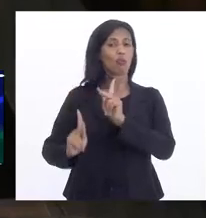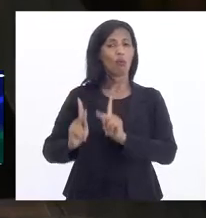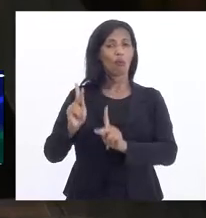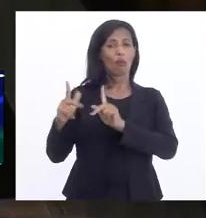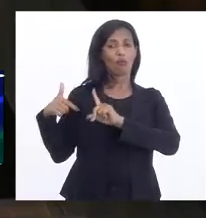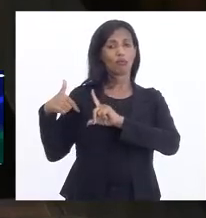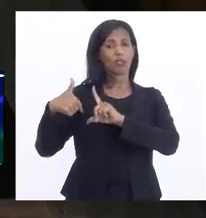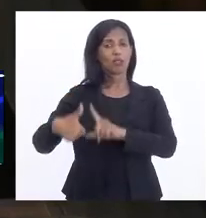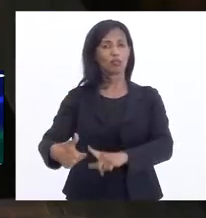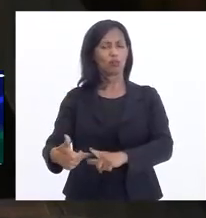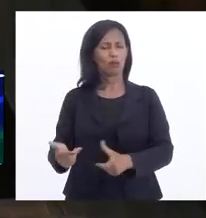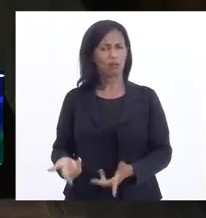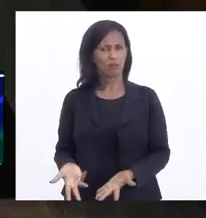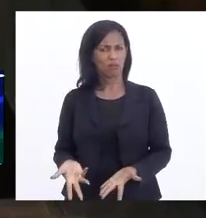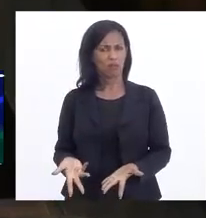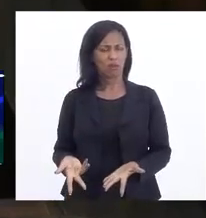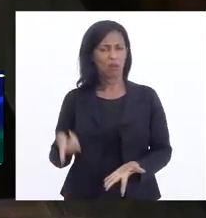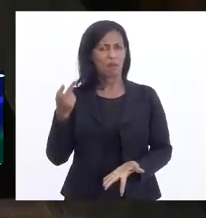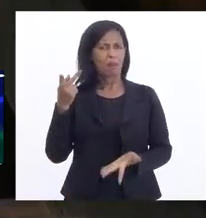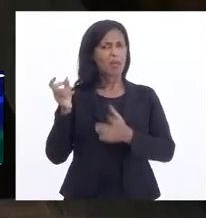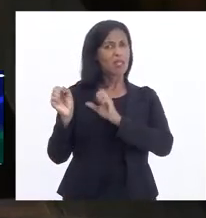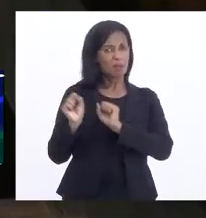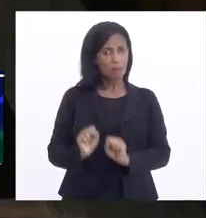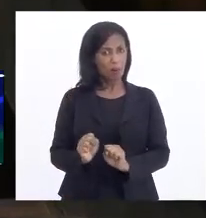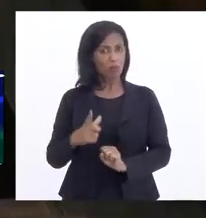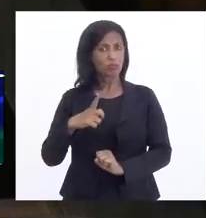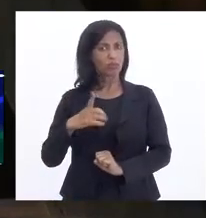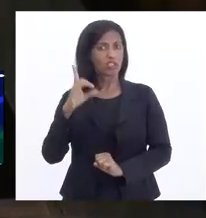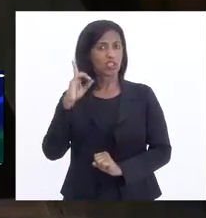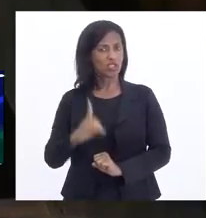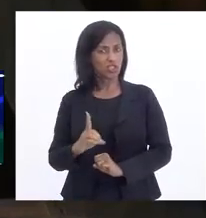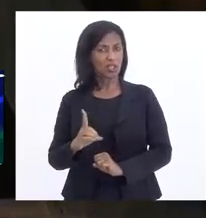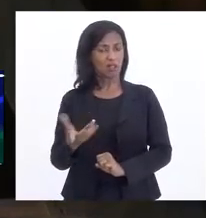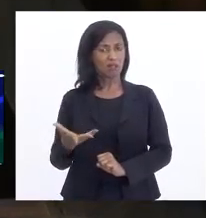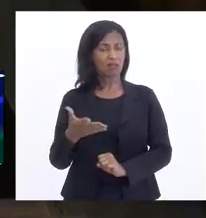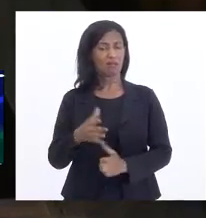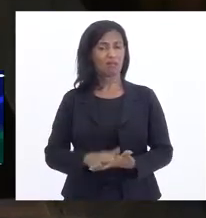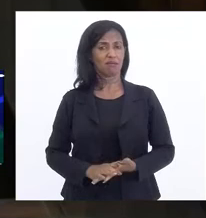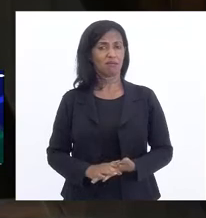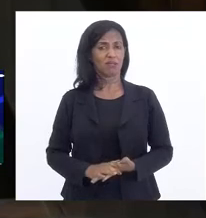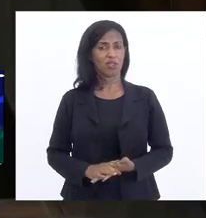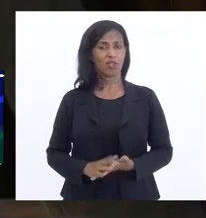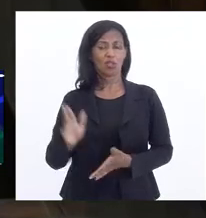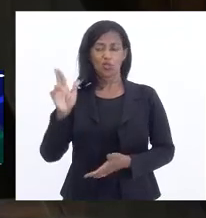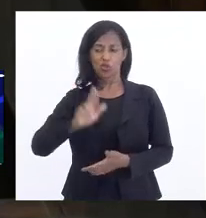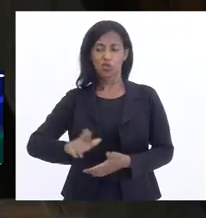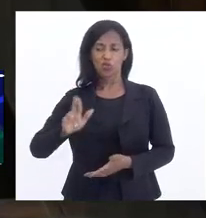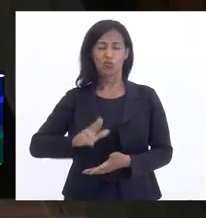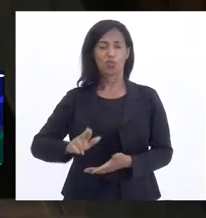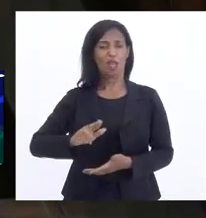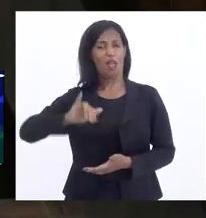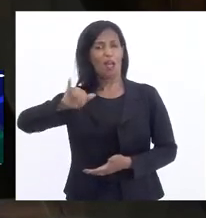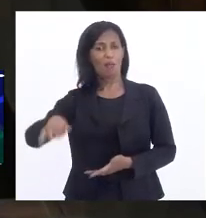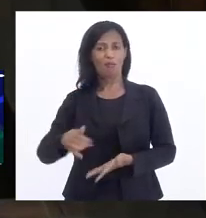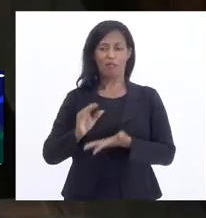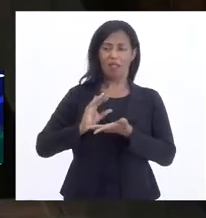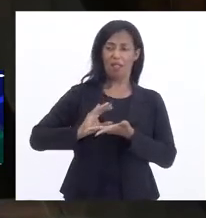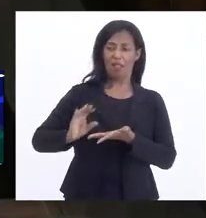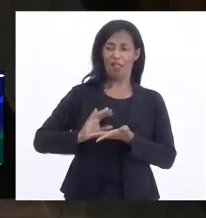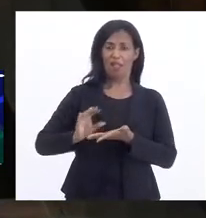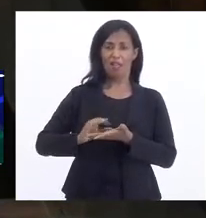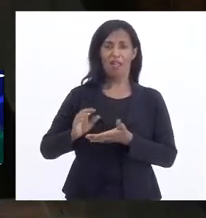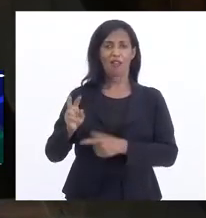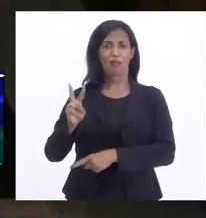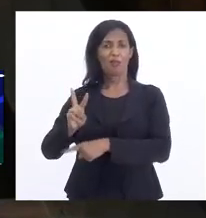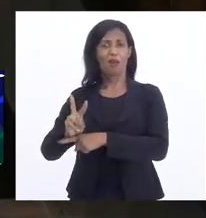povos e comunidades tradicionais, para que possam ter as prerrogativas de usufruir de recursos, de reservas